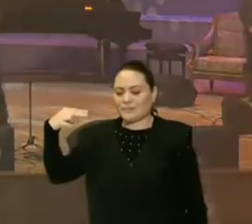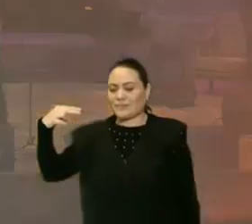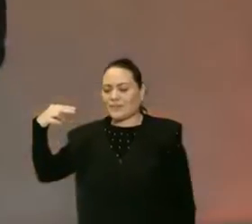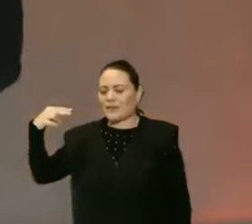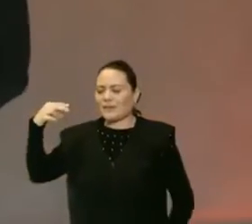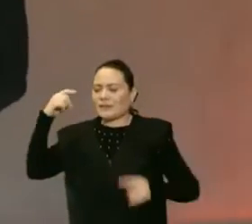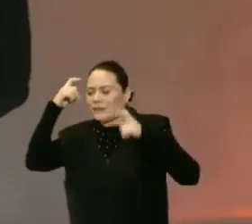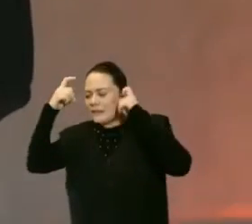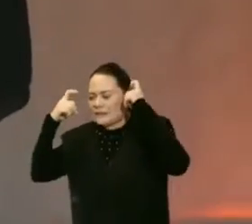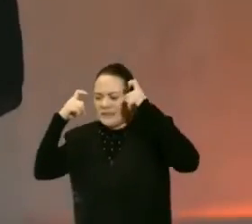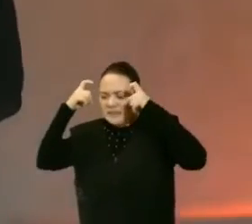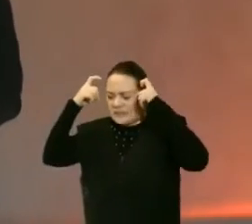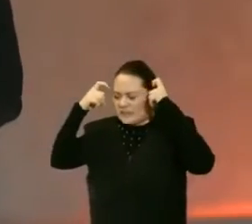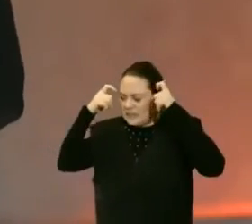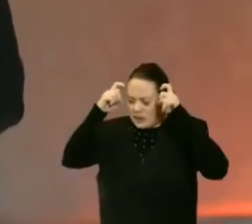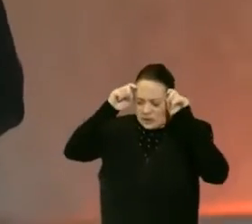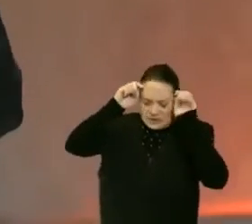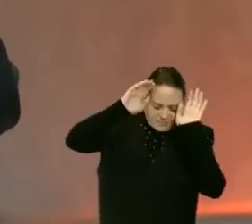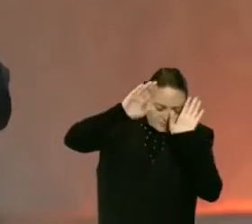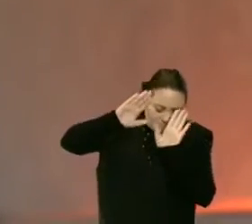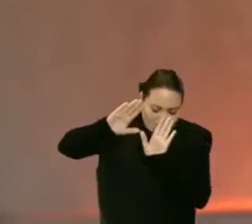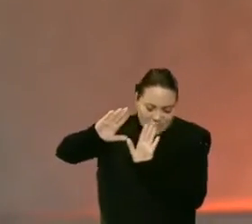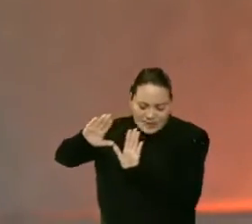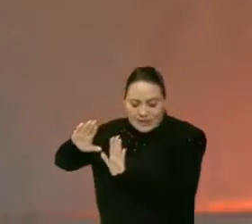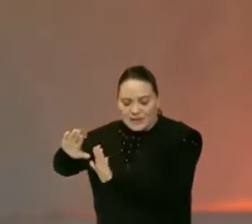Ele escuta a tua oração.